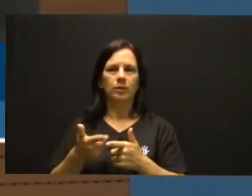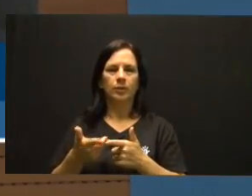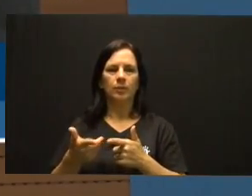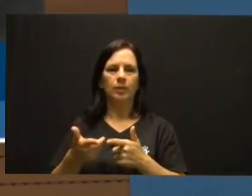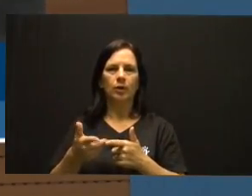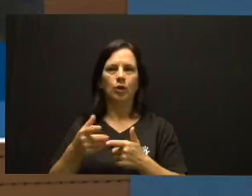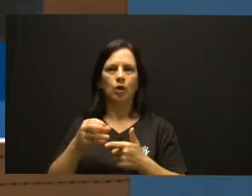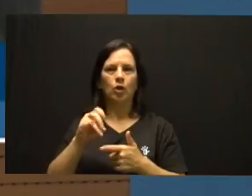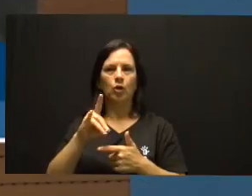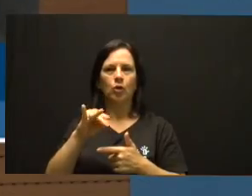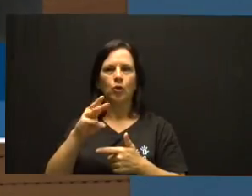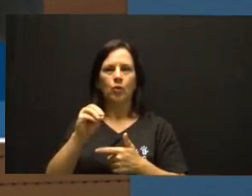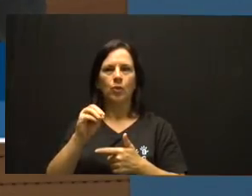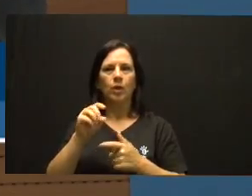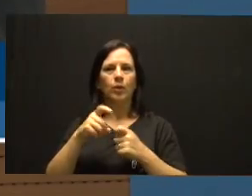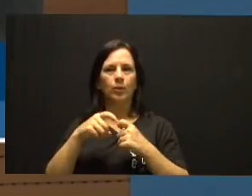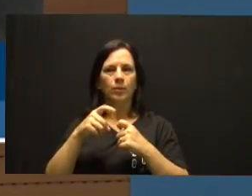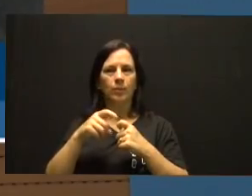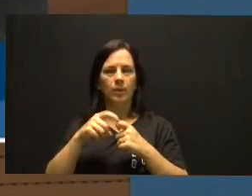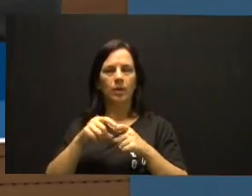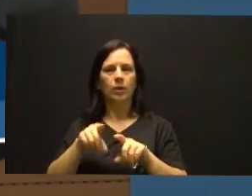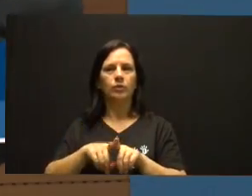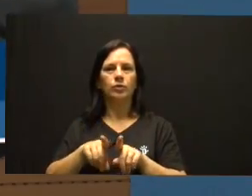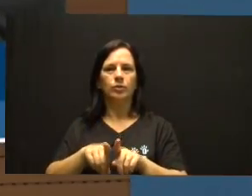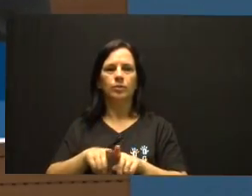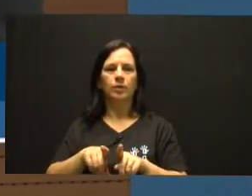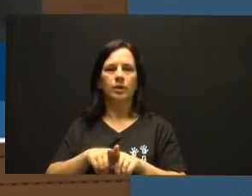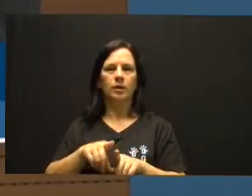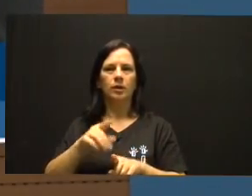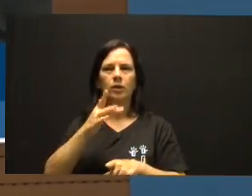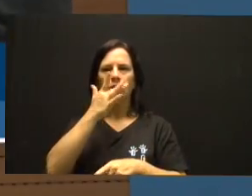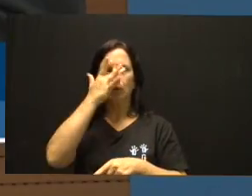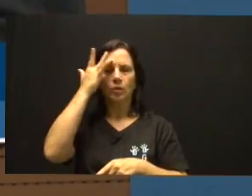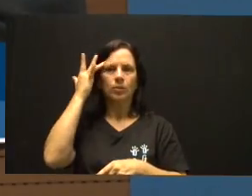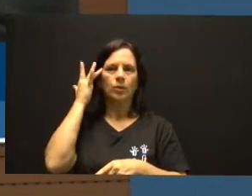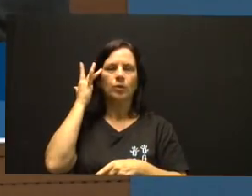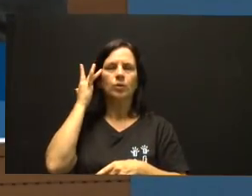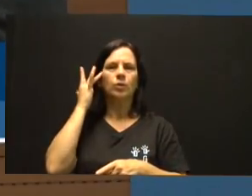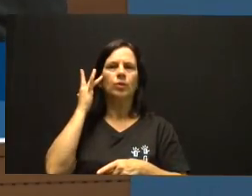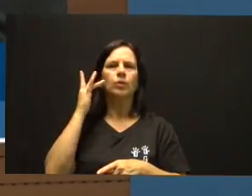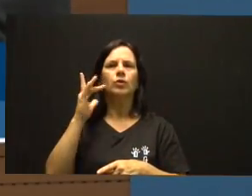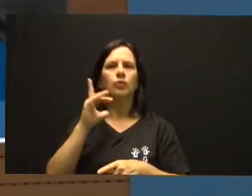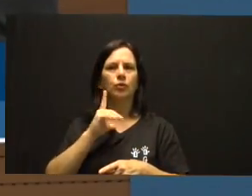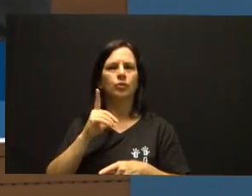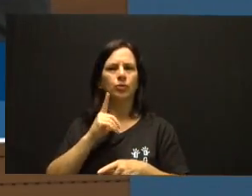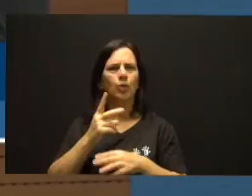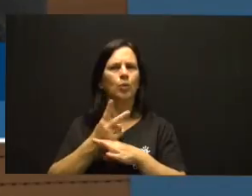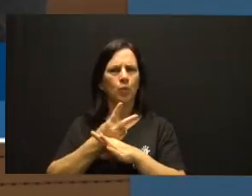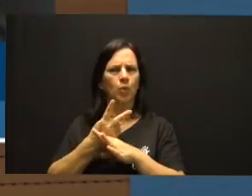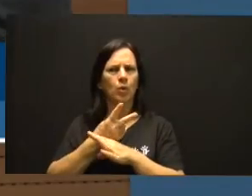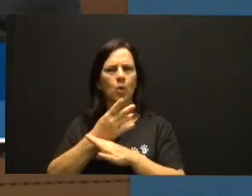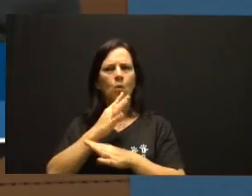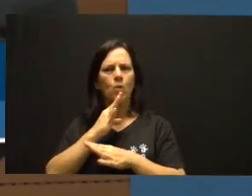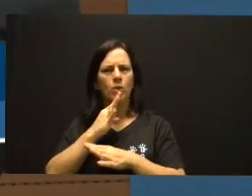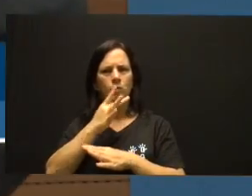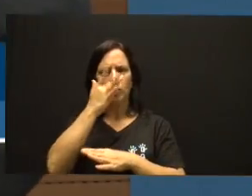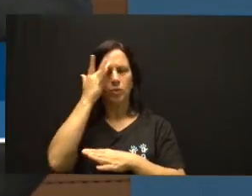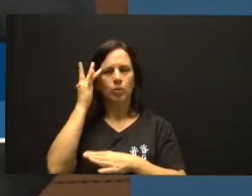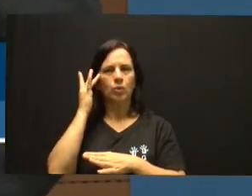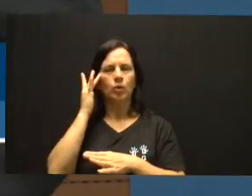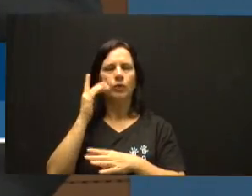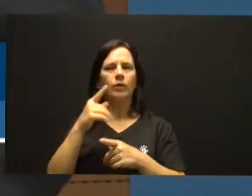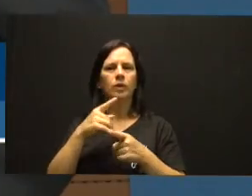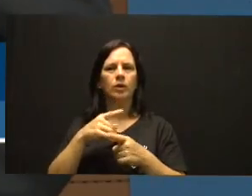do convênio médico, vereador Marcinho, e eram pessoas que estavam, eu tenho conhecimento, além de ser procurado, conheço pessoas que estavam